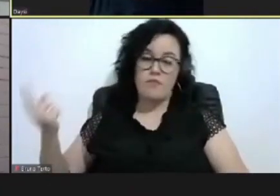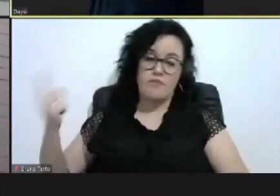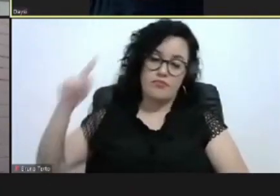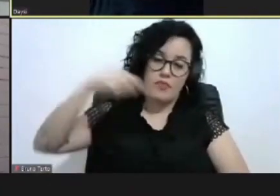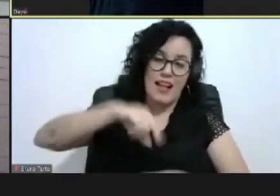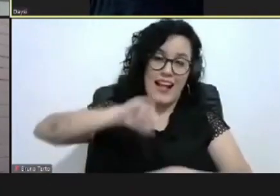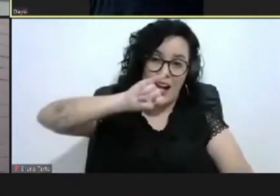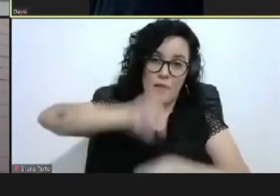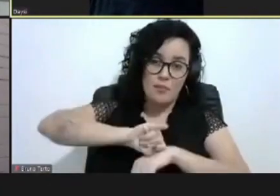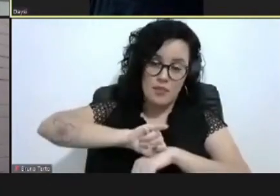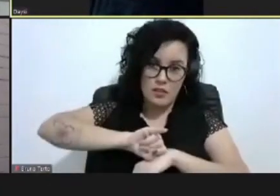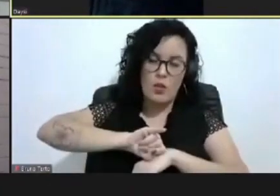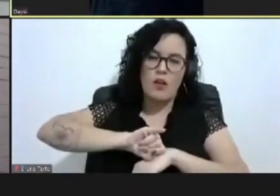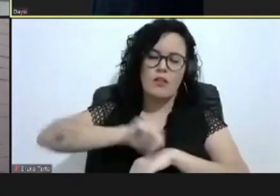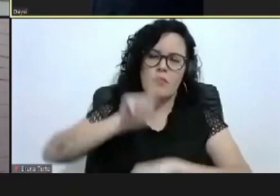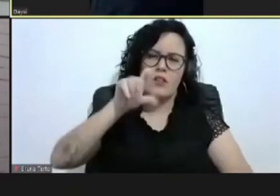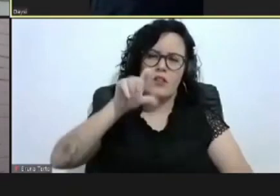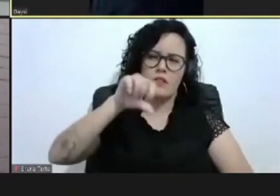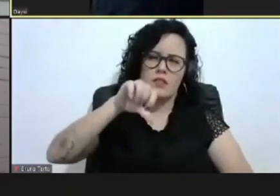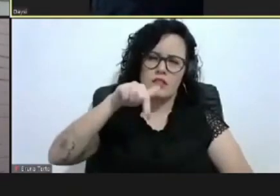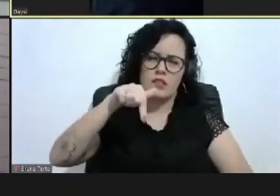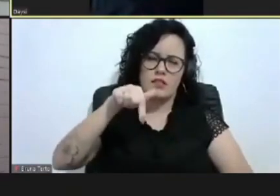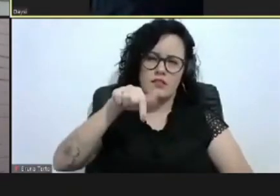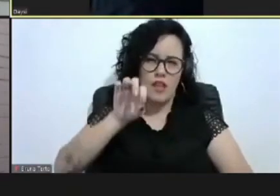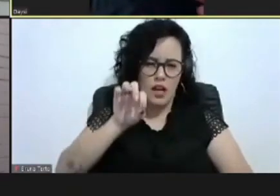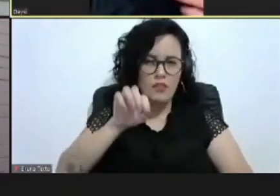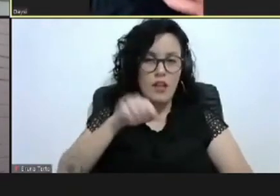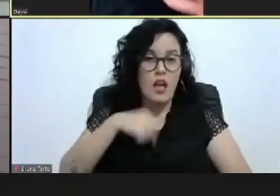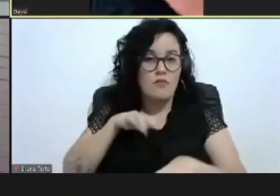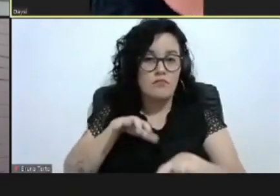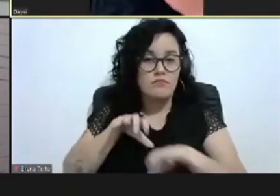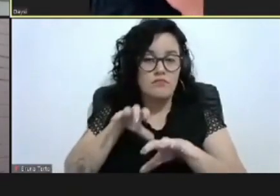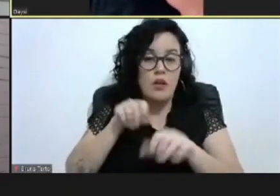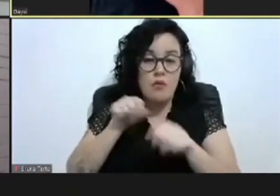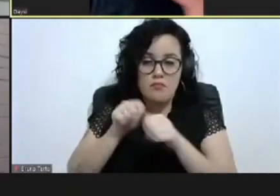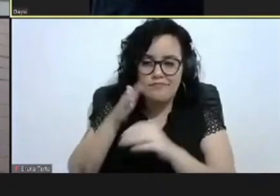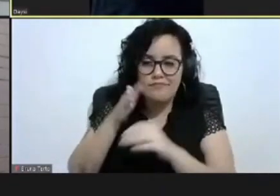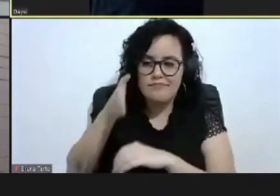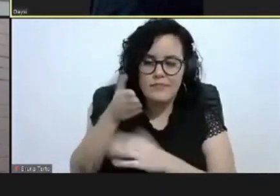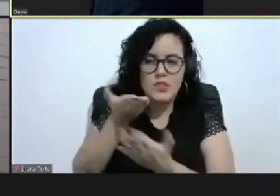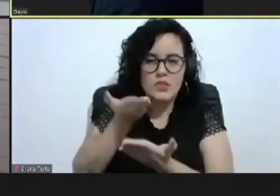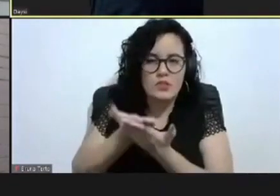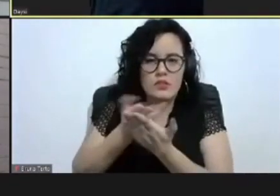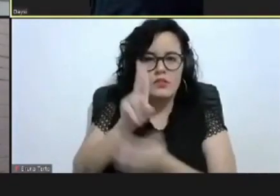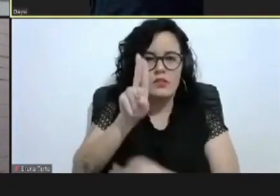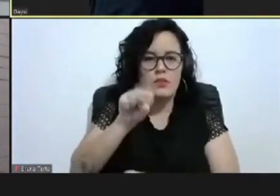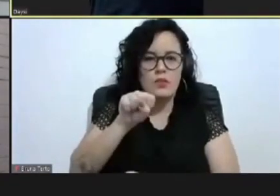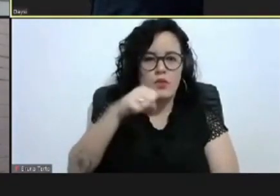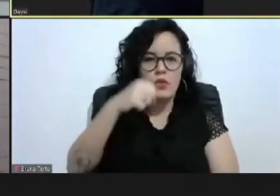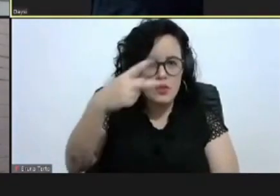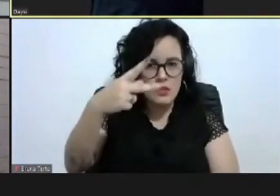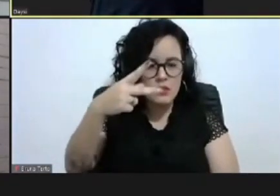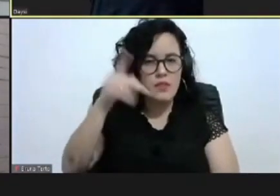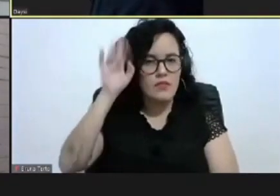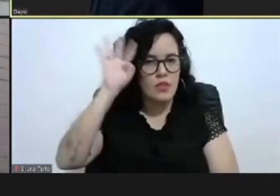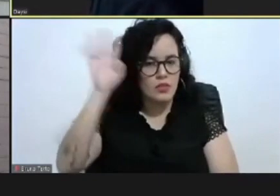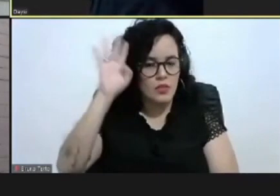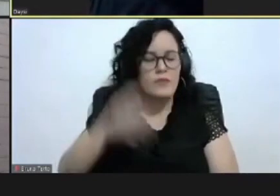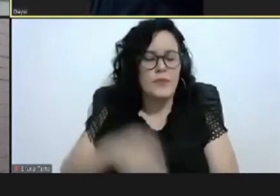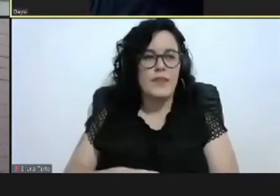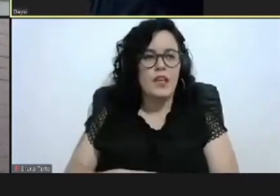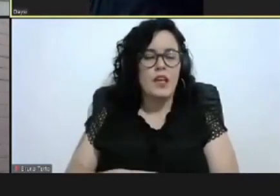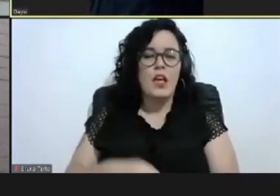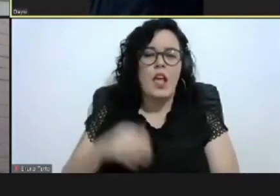na USP, mas eu já era, sempre trabalhei em jornal, desde a minha cidade do interior.